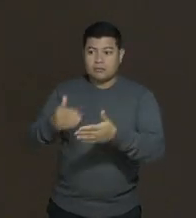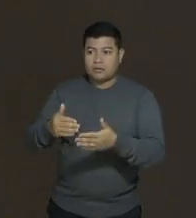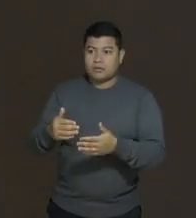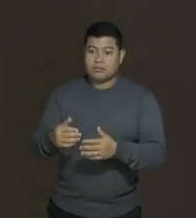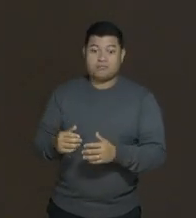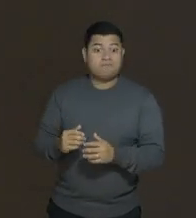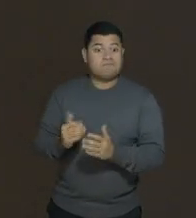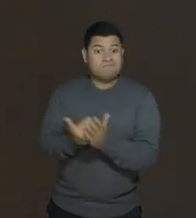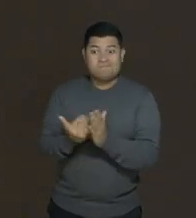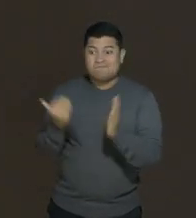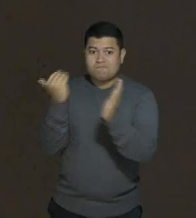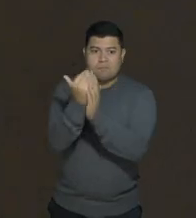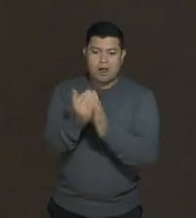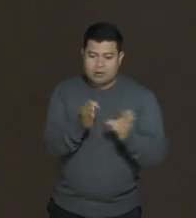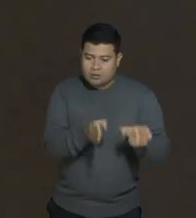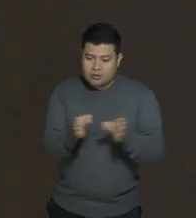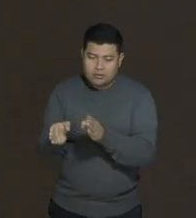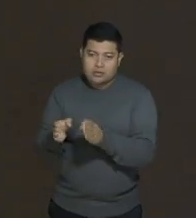conta mais.